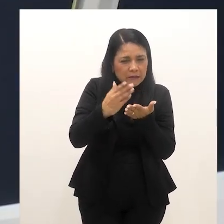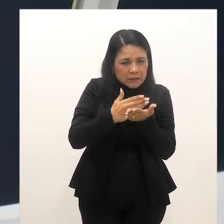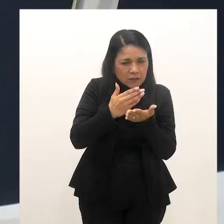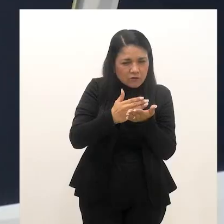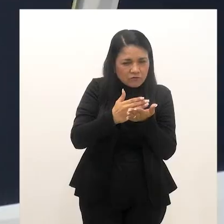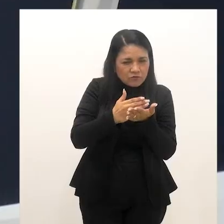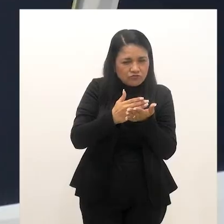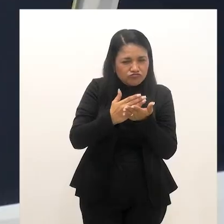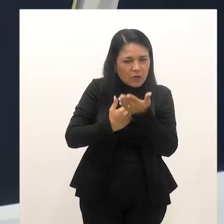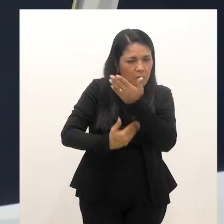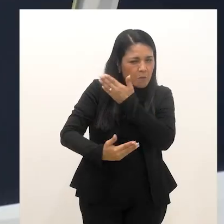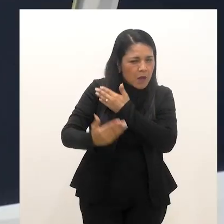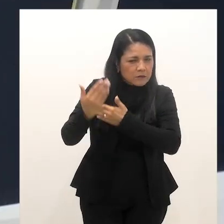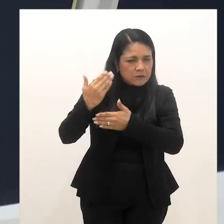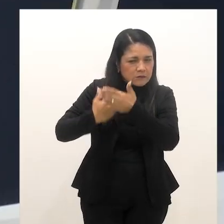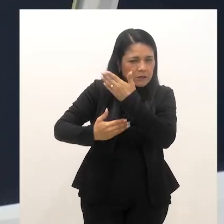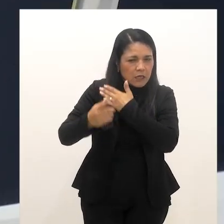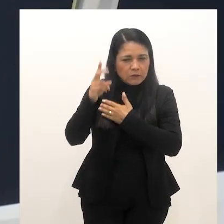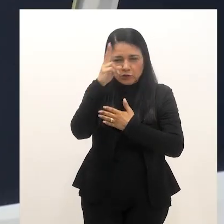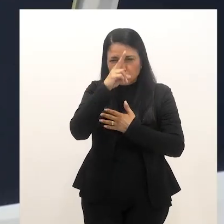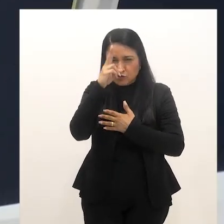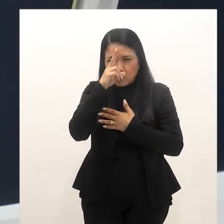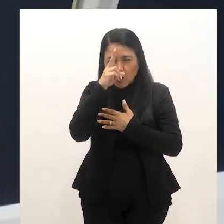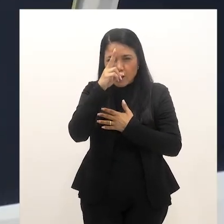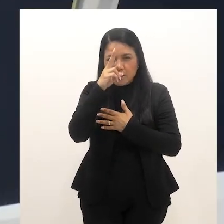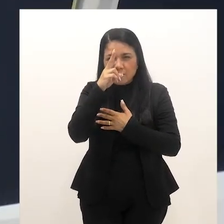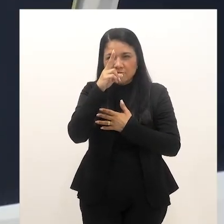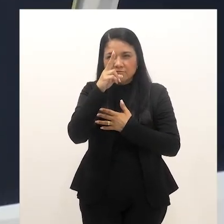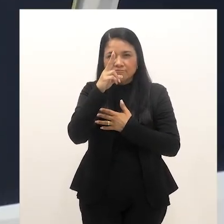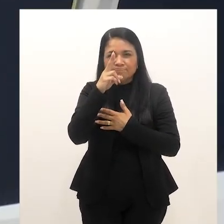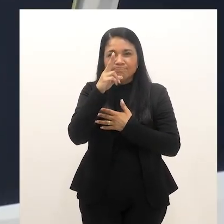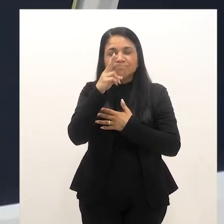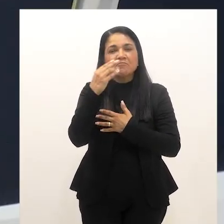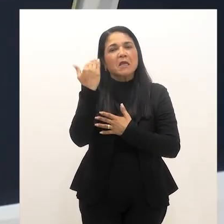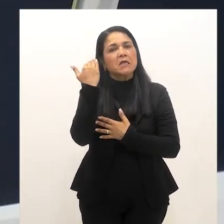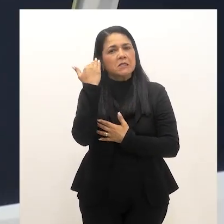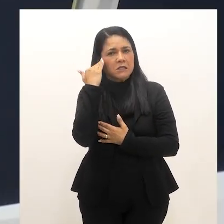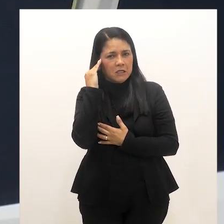realidade, seria totalmente